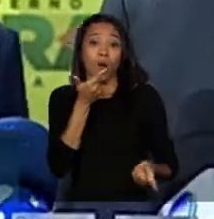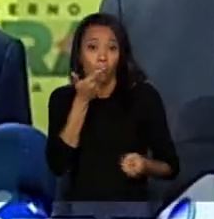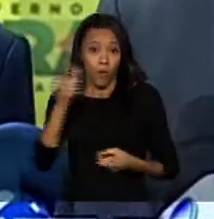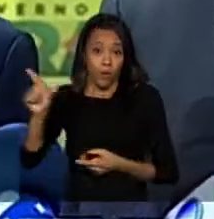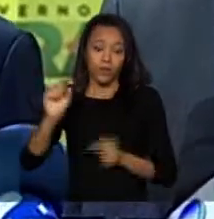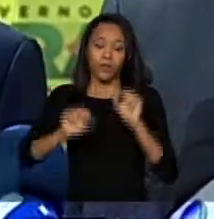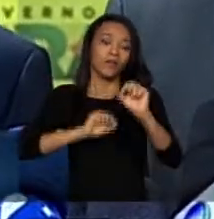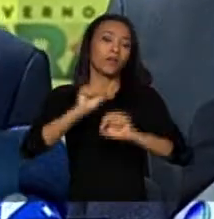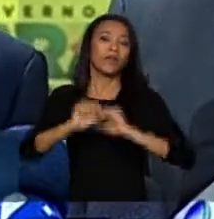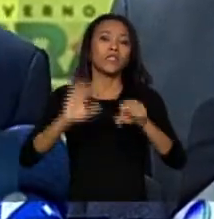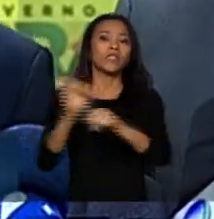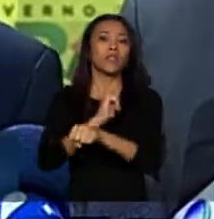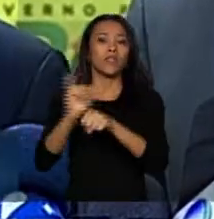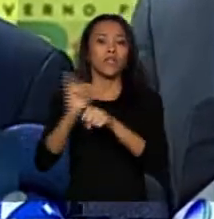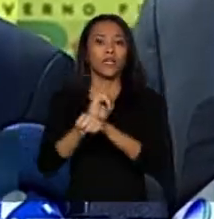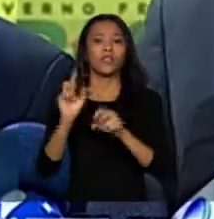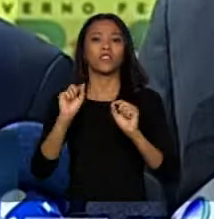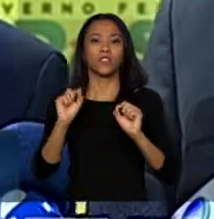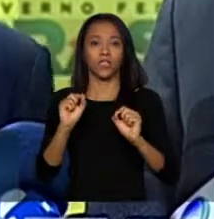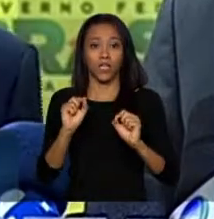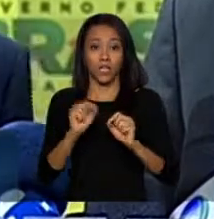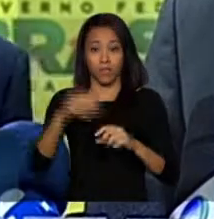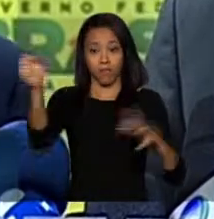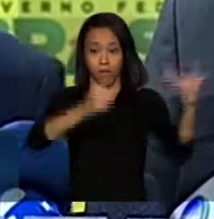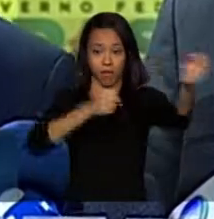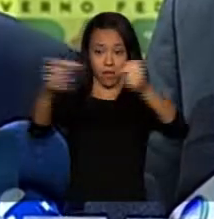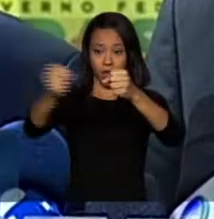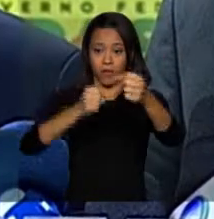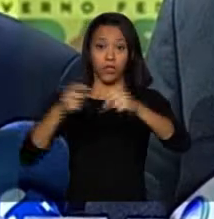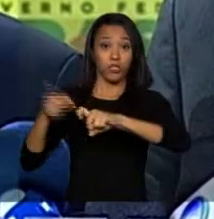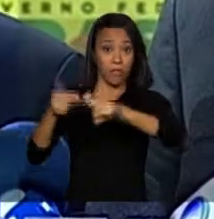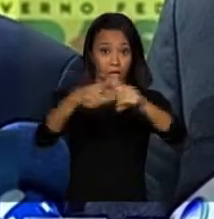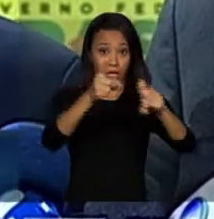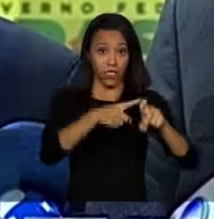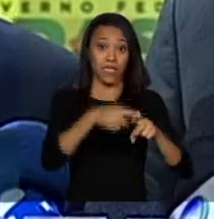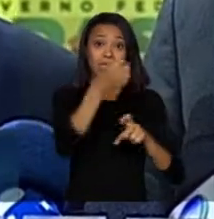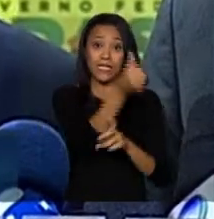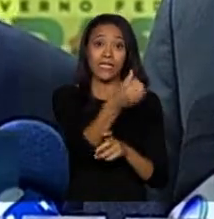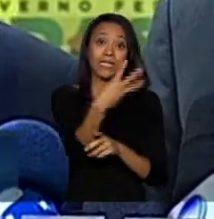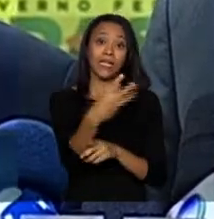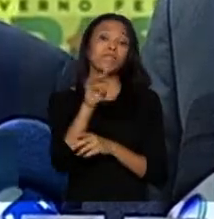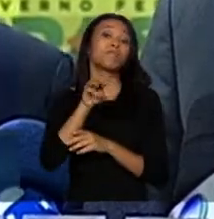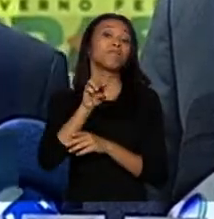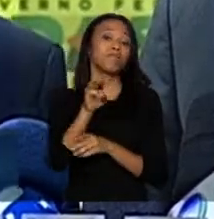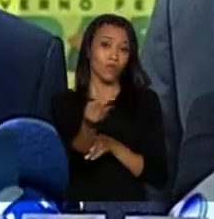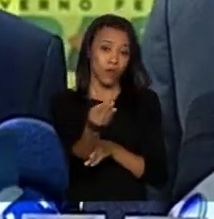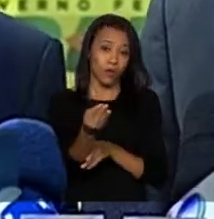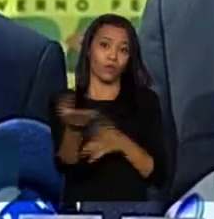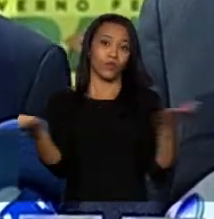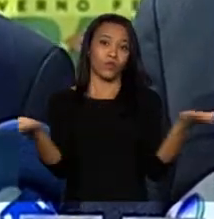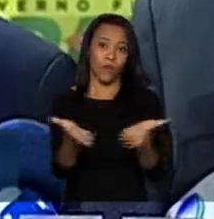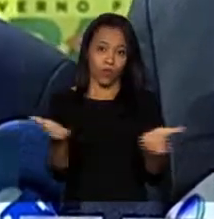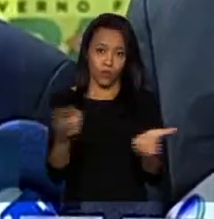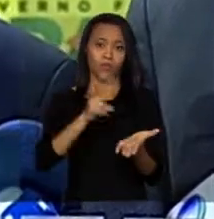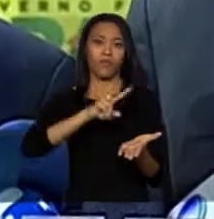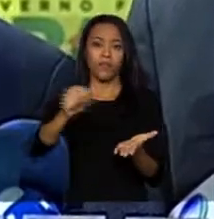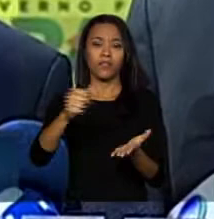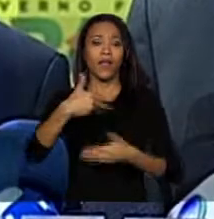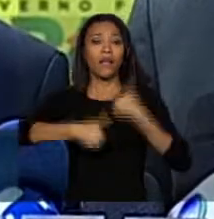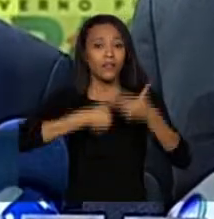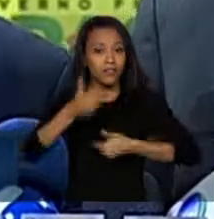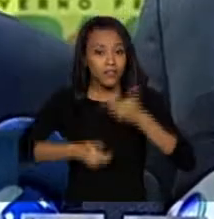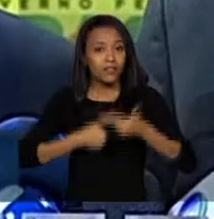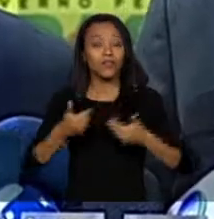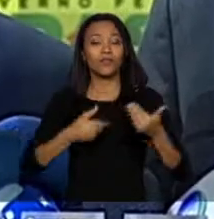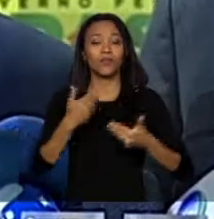A outra é a estratégia de provimento, de colocar médicos nas cidades. São 63 milhões de pessoas, de brasileiros hoje, que serão atendidos pelo programa